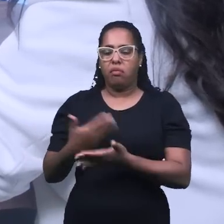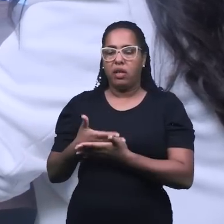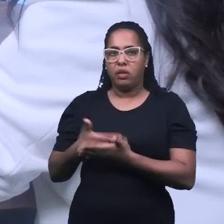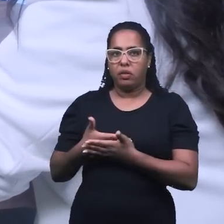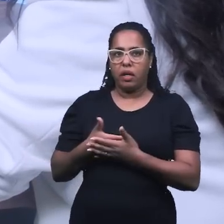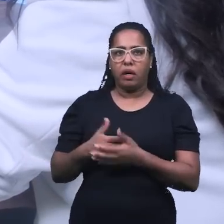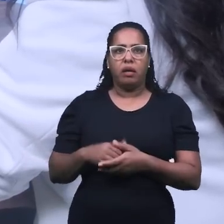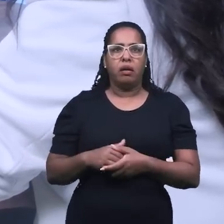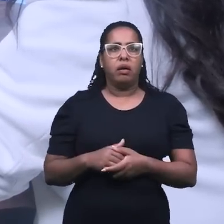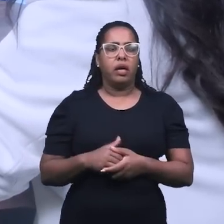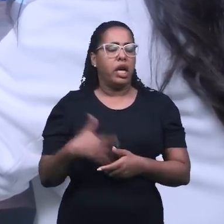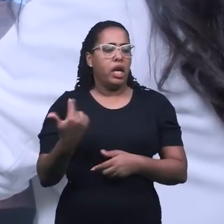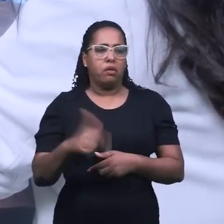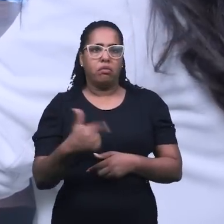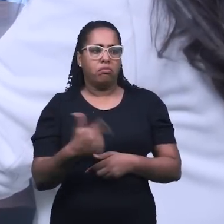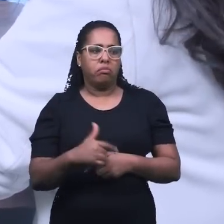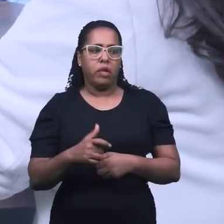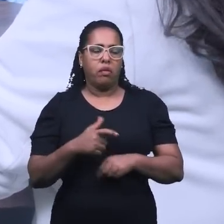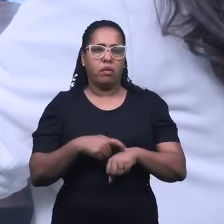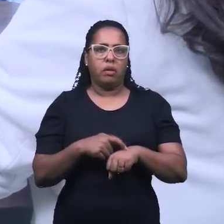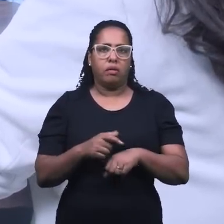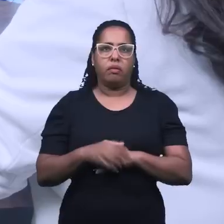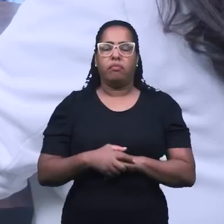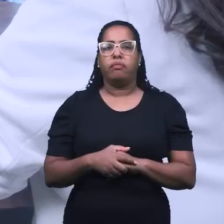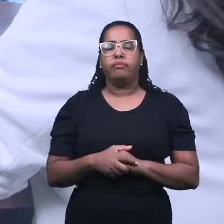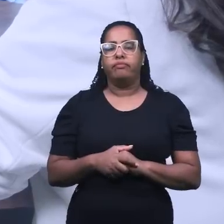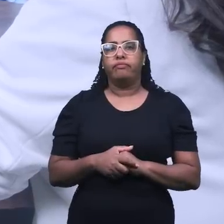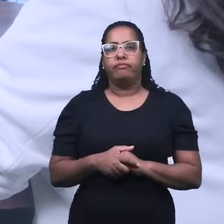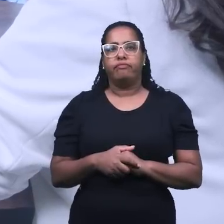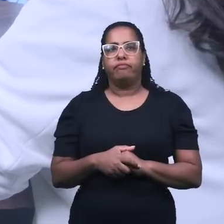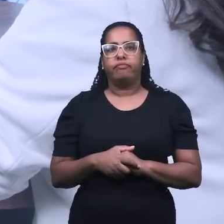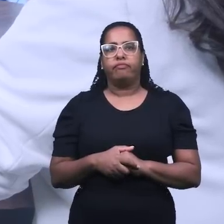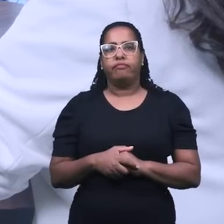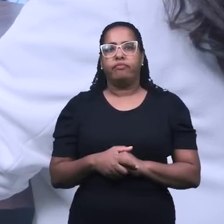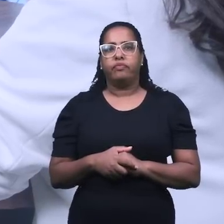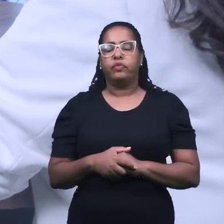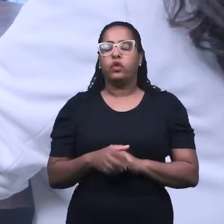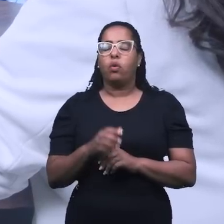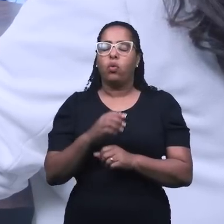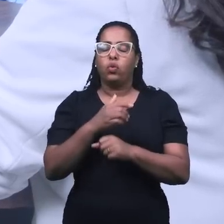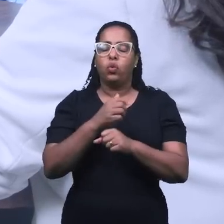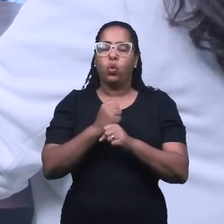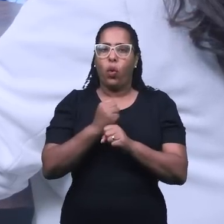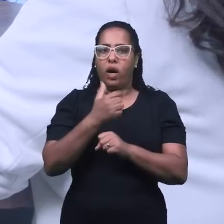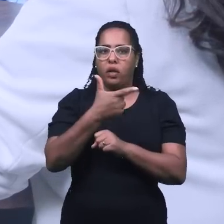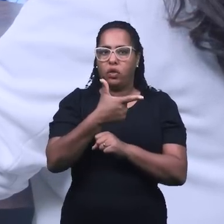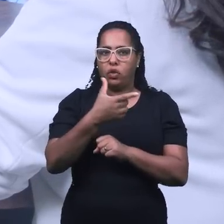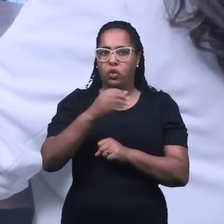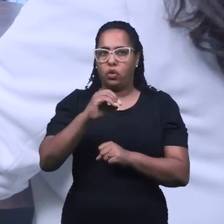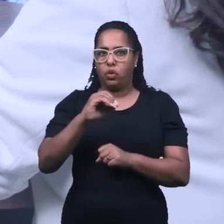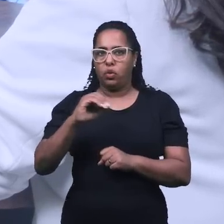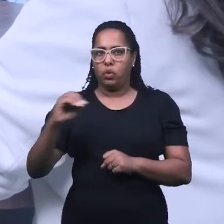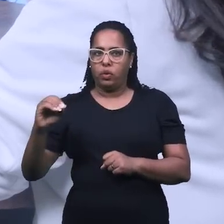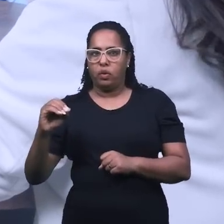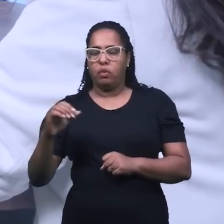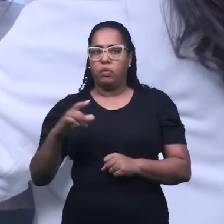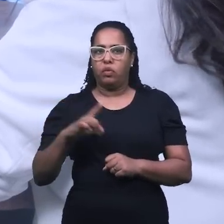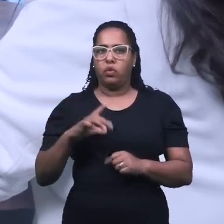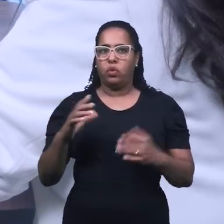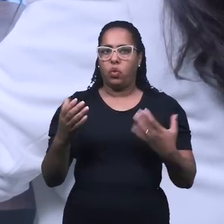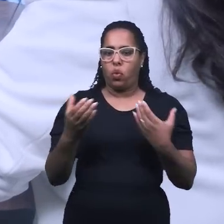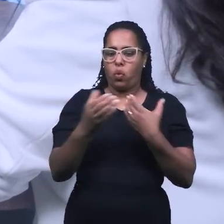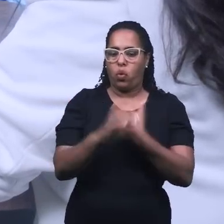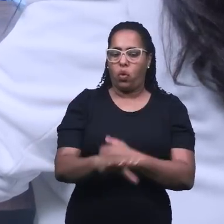estudar. Eu não estou tendo tempo. E em 2000, eu tinha feito um